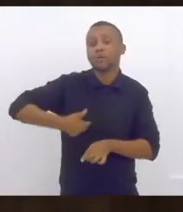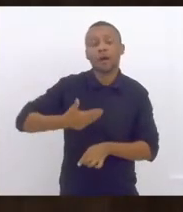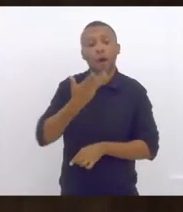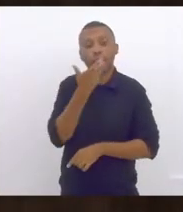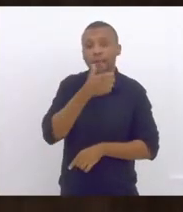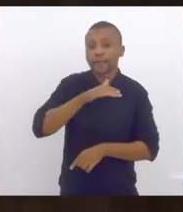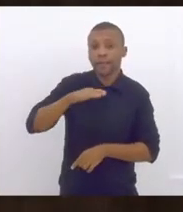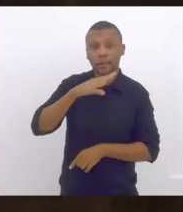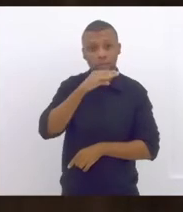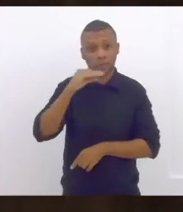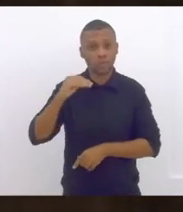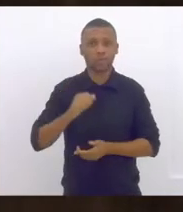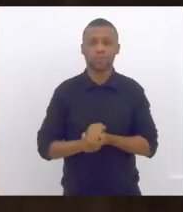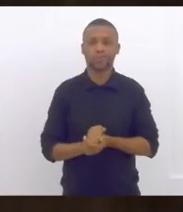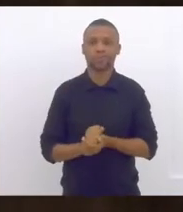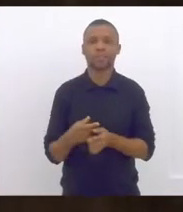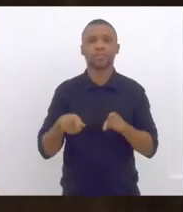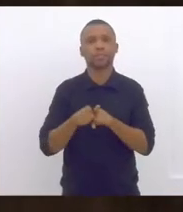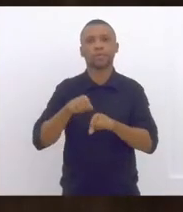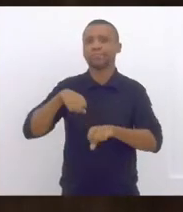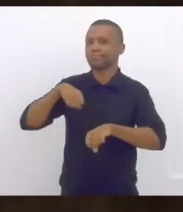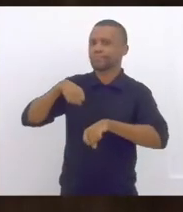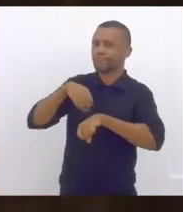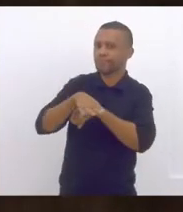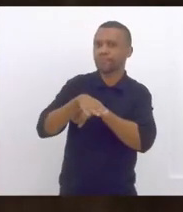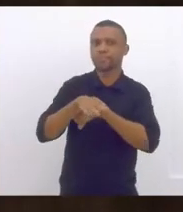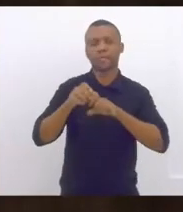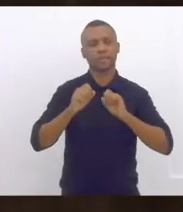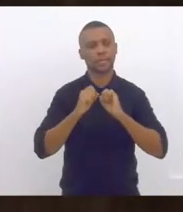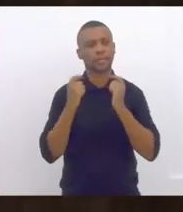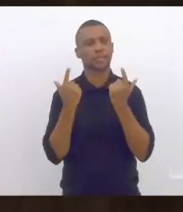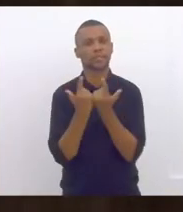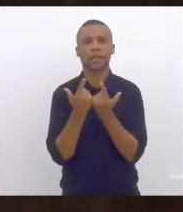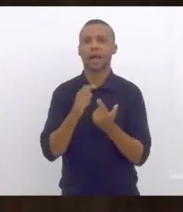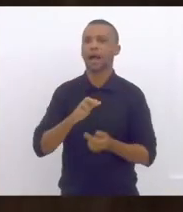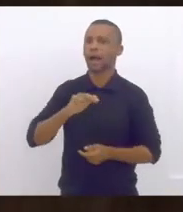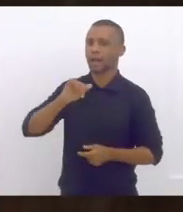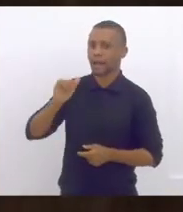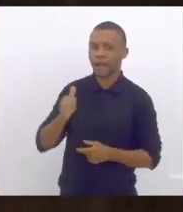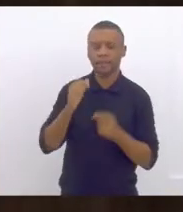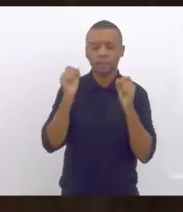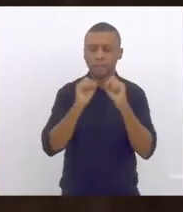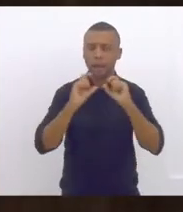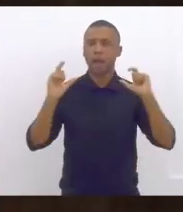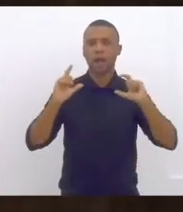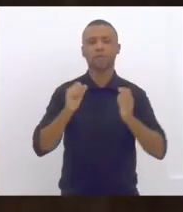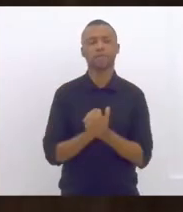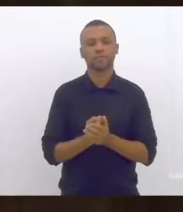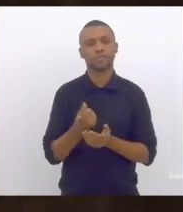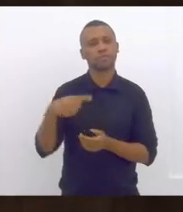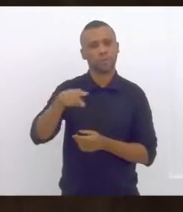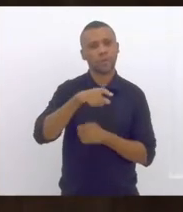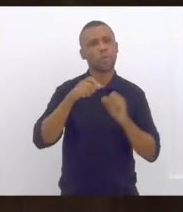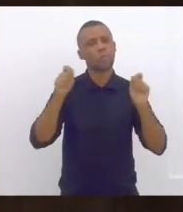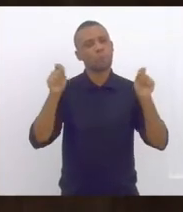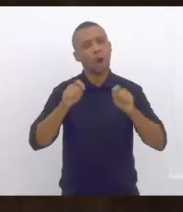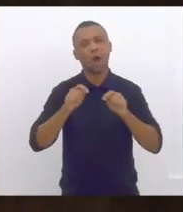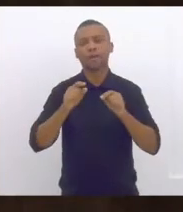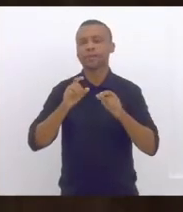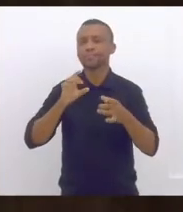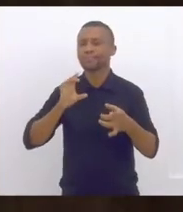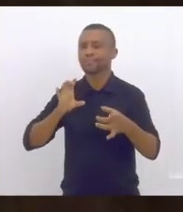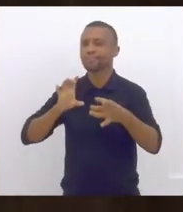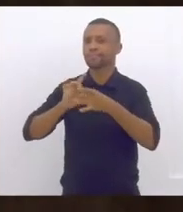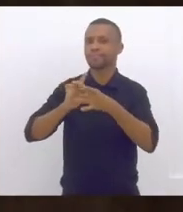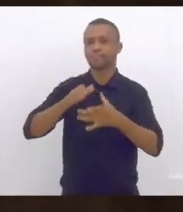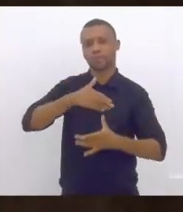Adolescente e chamar a atenção aqui da casa para que faça uma interface com o Estado, com